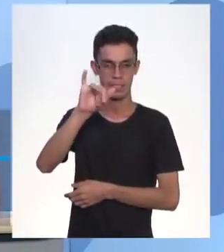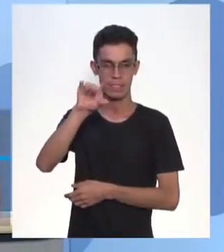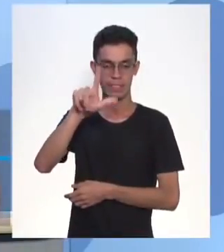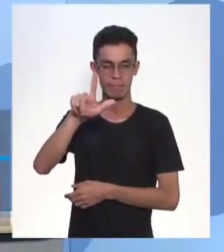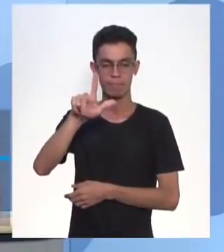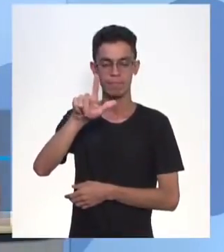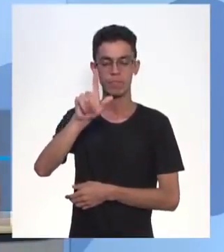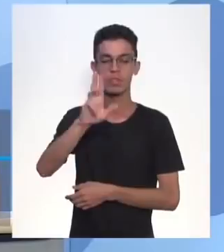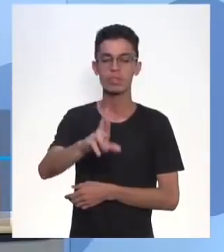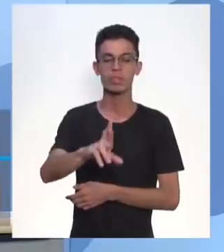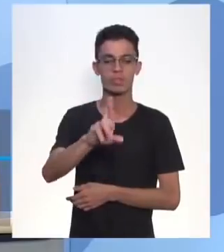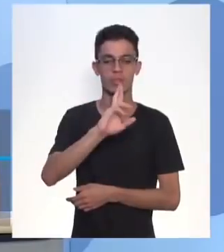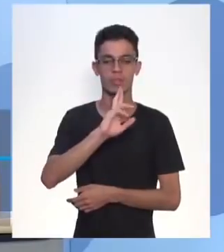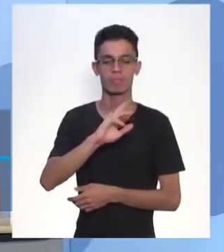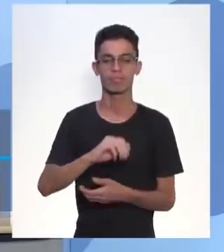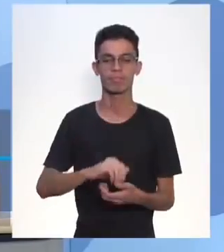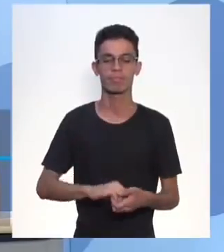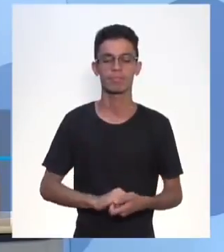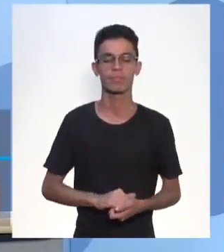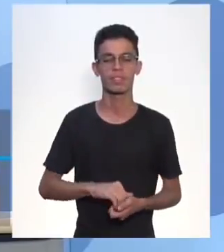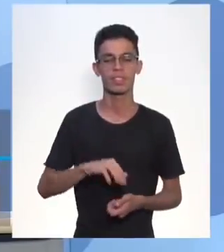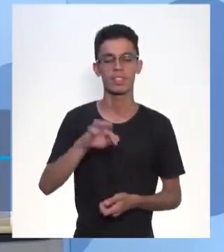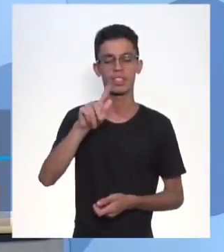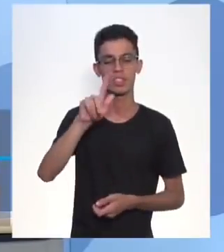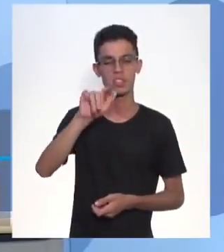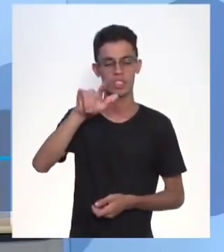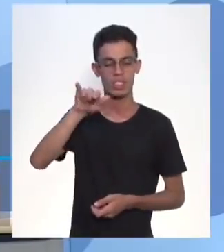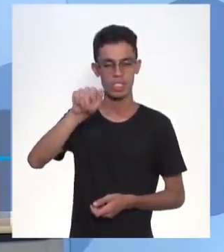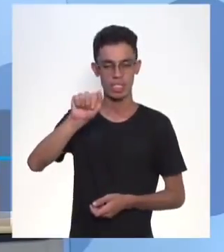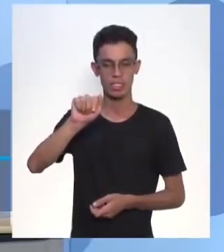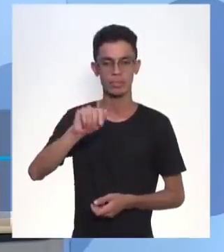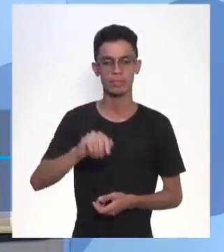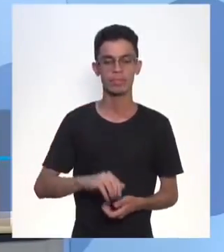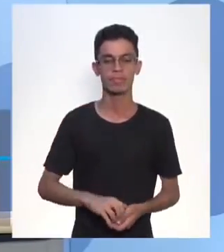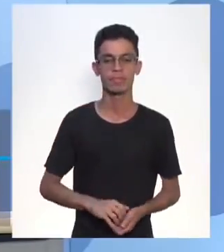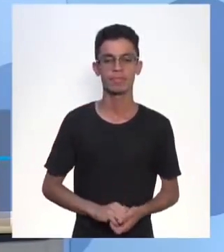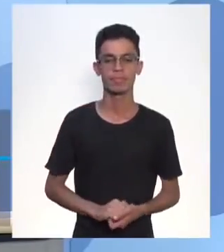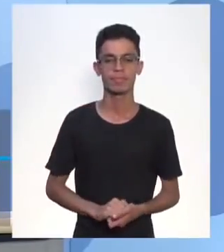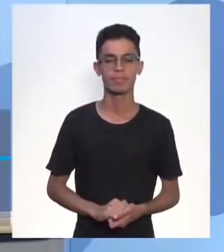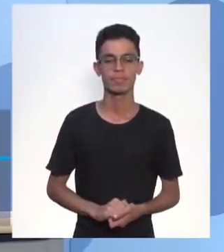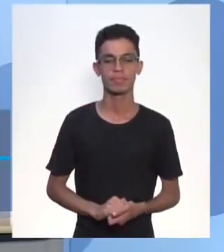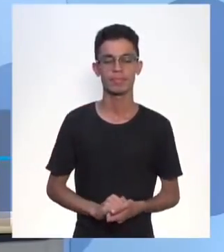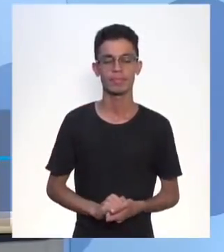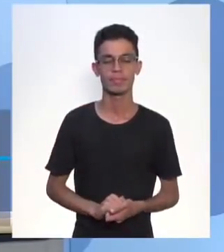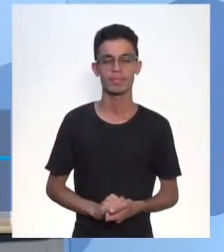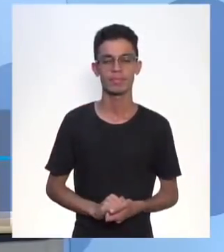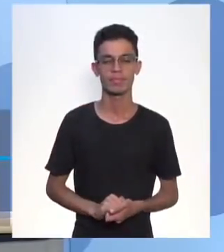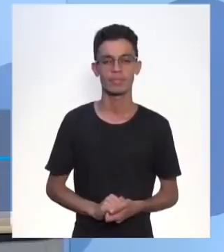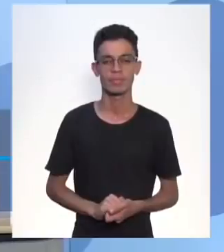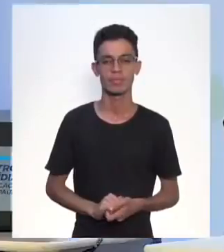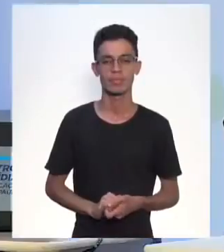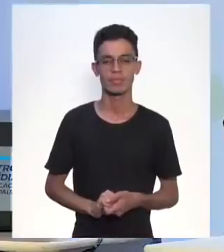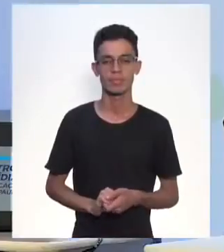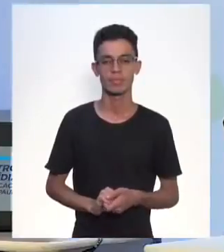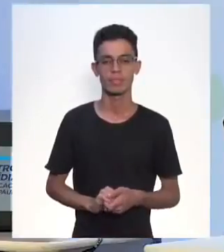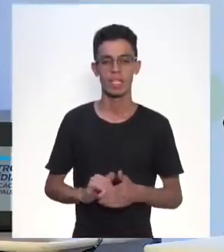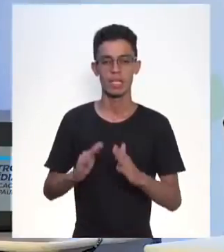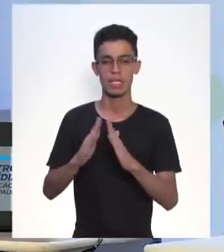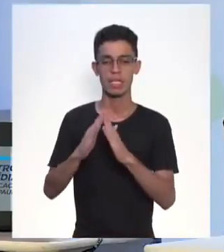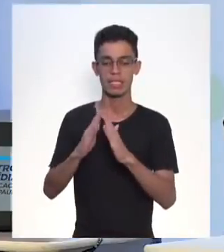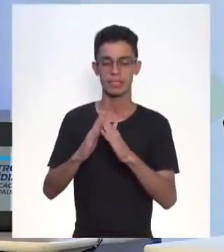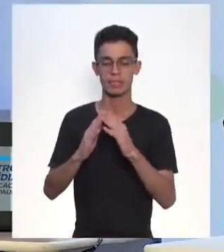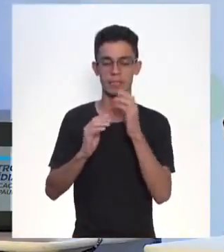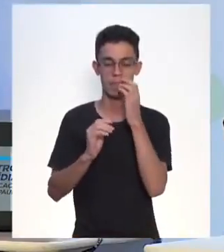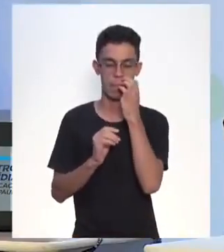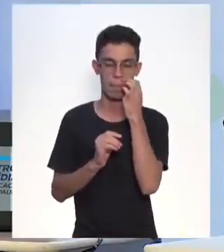and Spanish. Legal. A Gina falou: I stayed home, but I worked hard. Eu fico em casa, mas eu trabalho